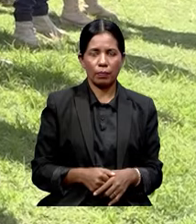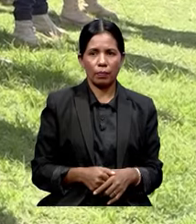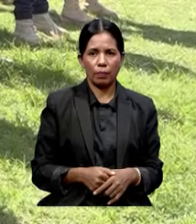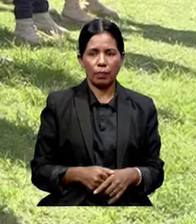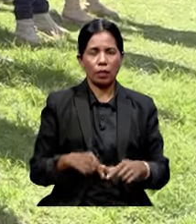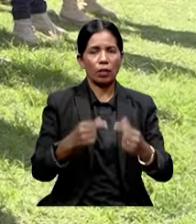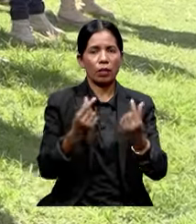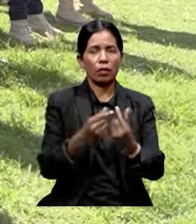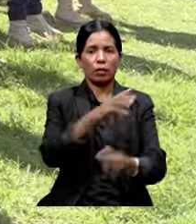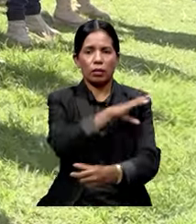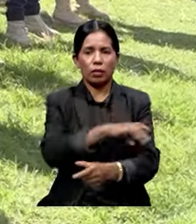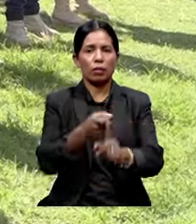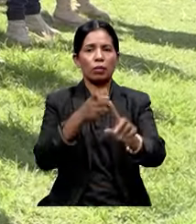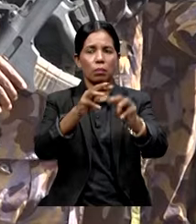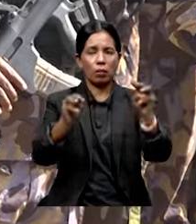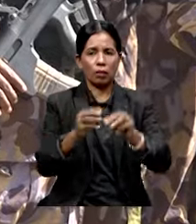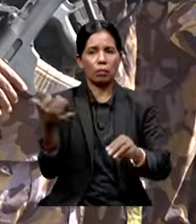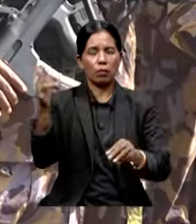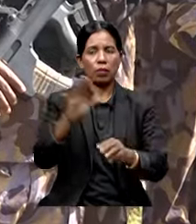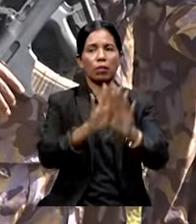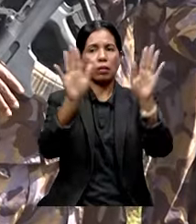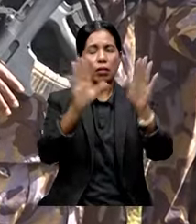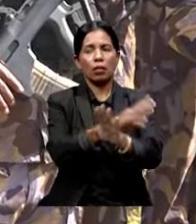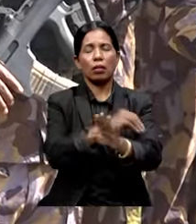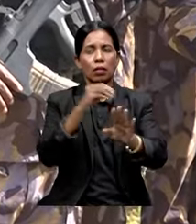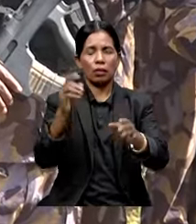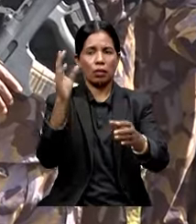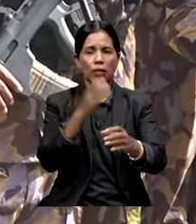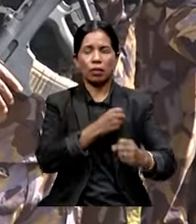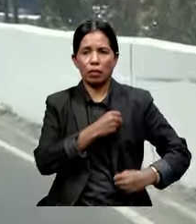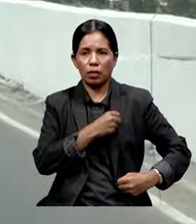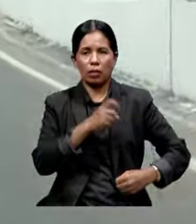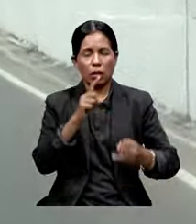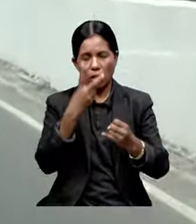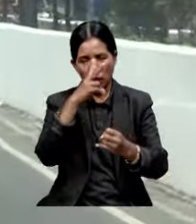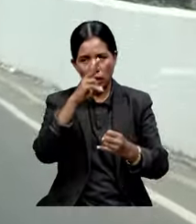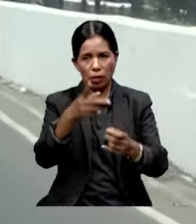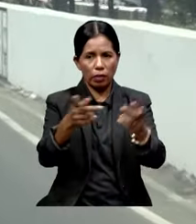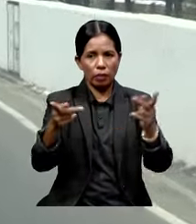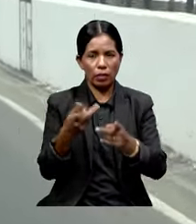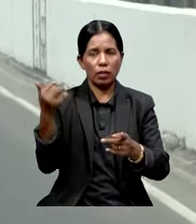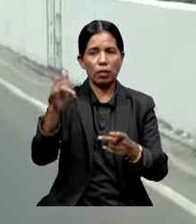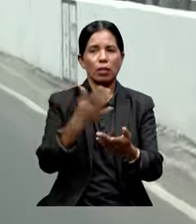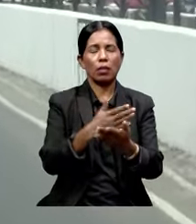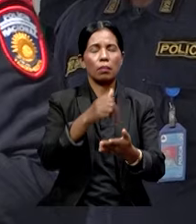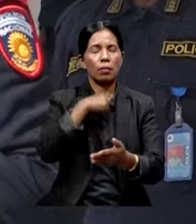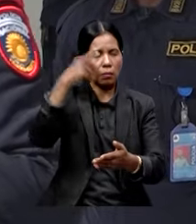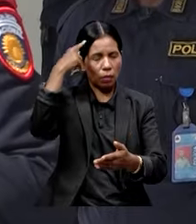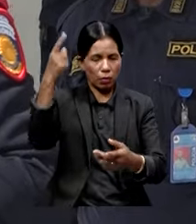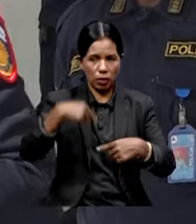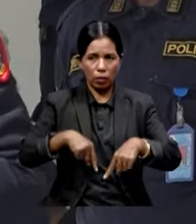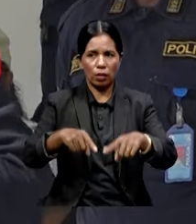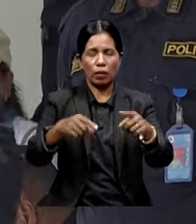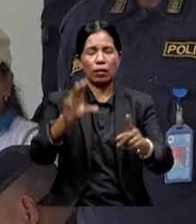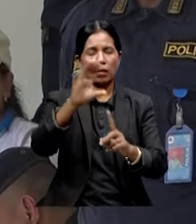Equipa conjunta segurança do município Sira e domingo ne, halo parada ikus, ho di controla no asegura fatin Sira nebe sua santidade Papa Atuliu. Tamane